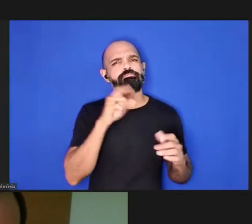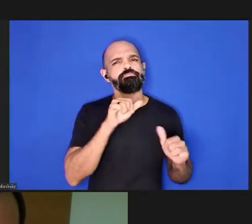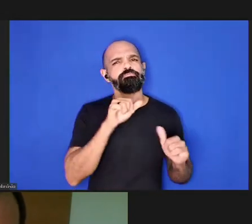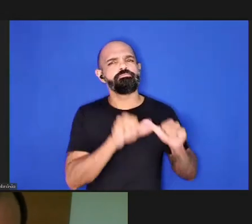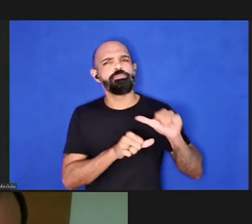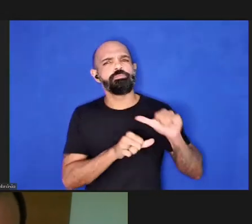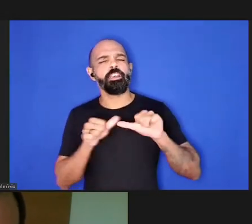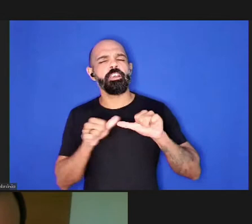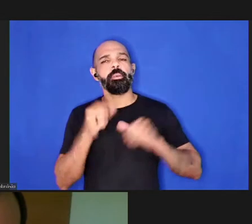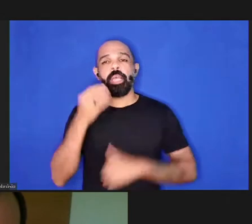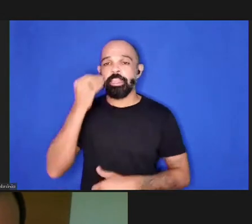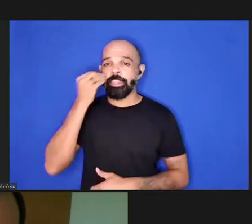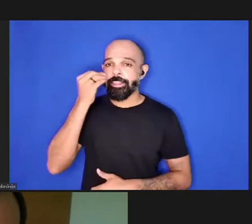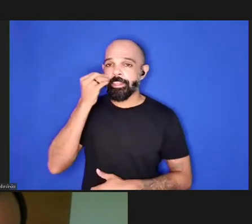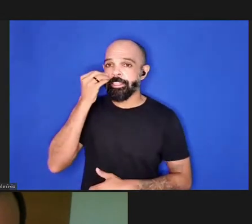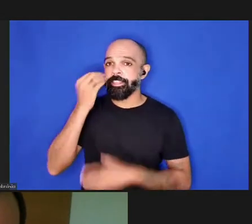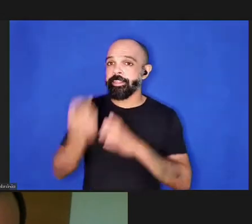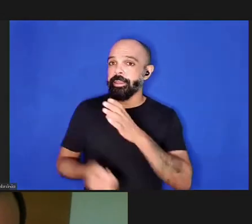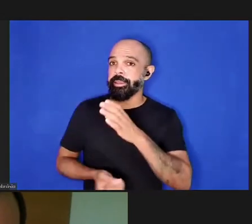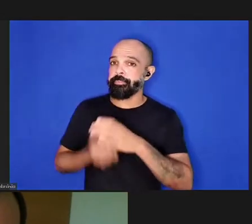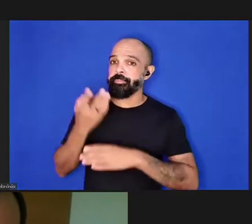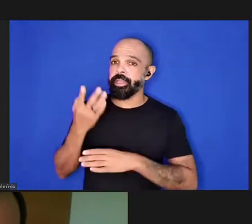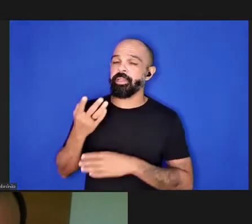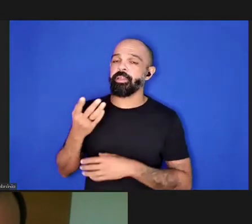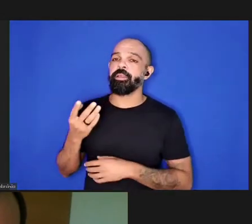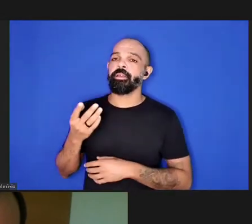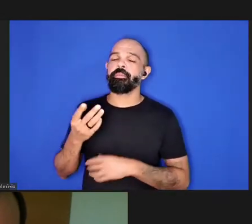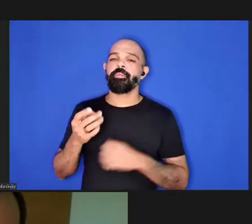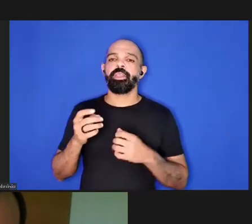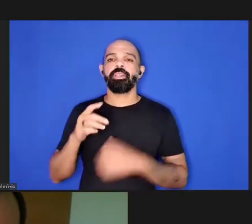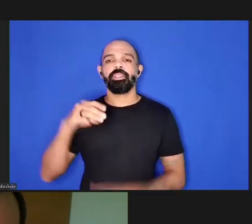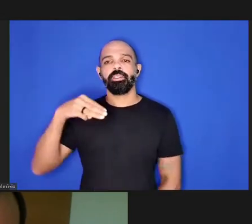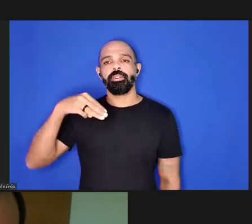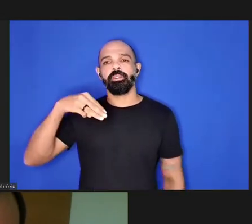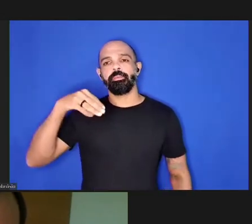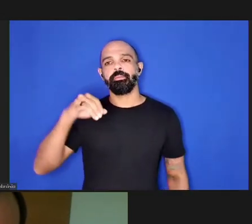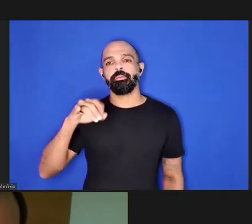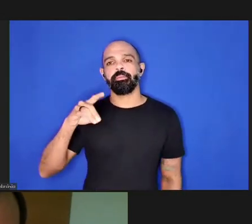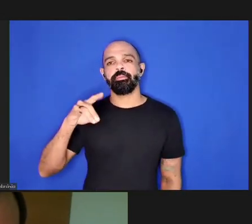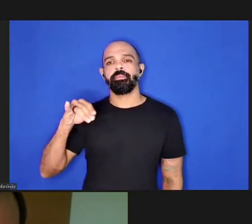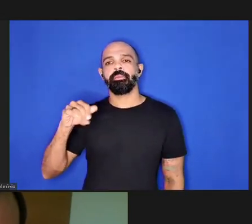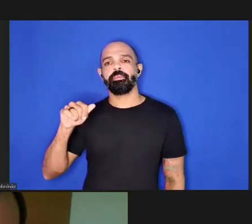tentar implementar mídias mais modernas